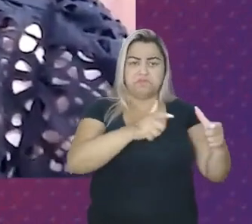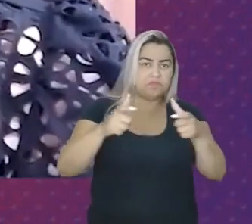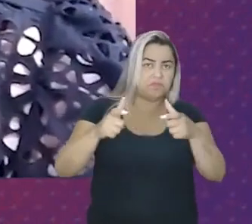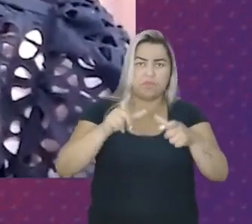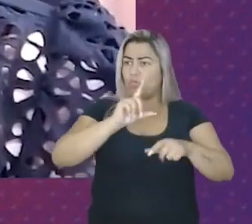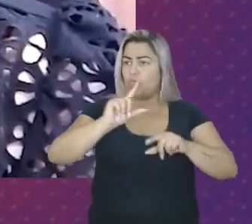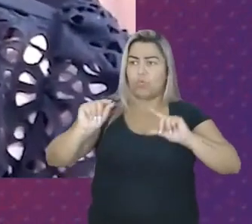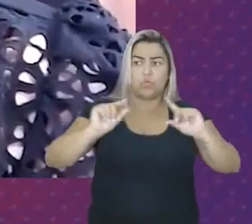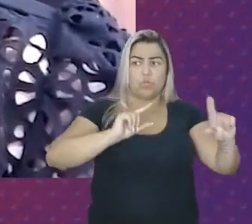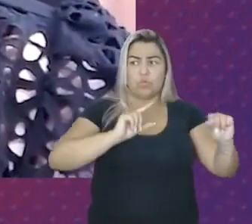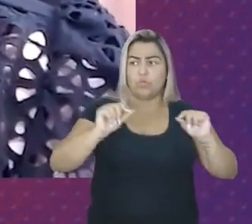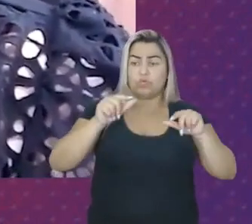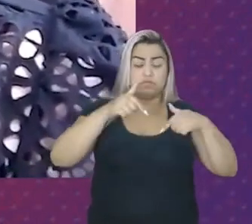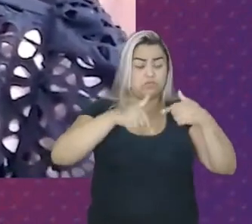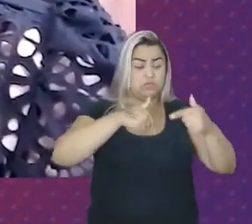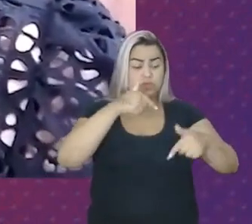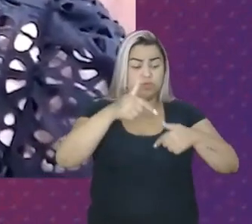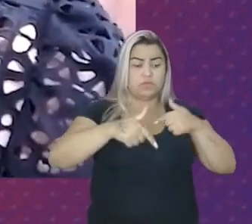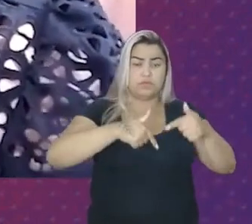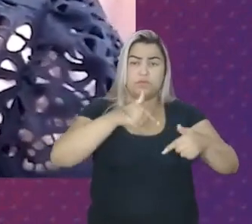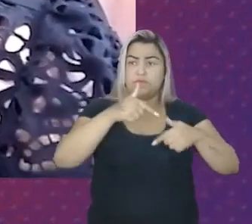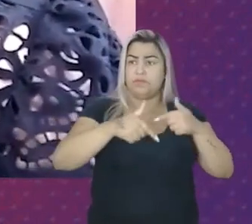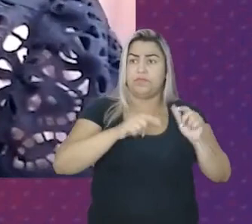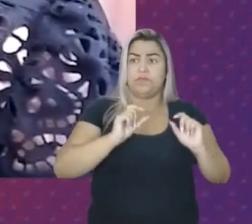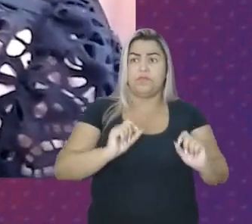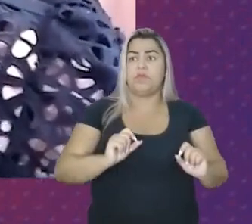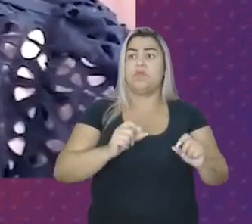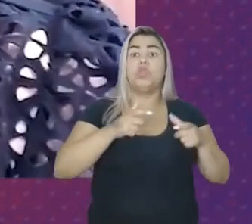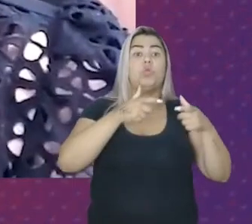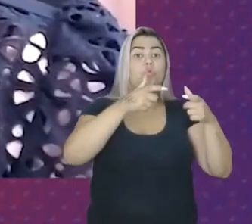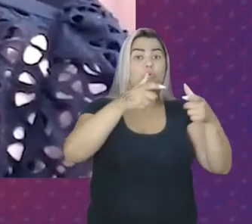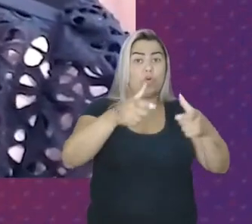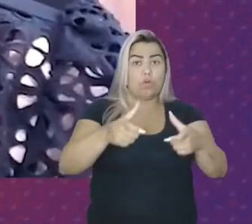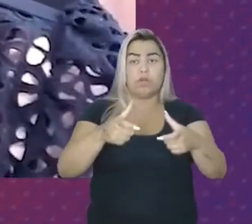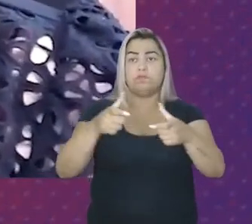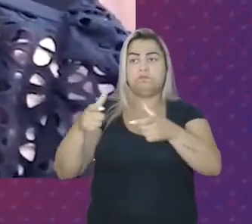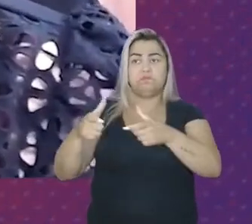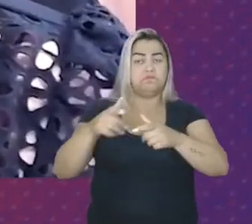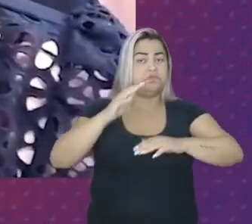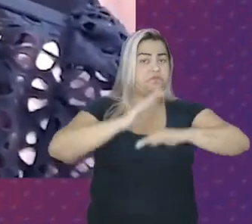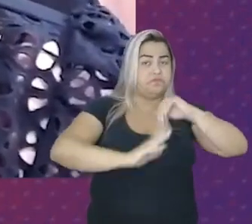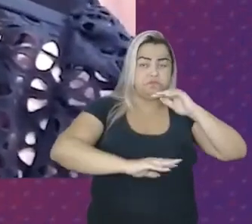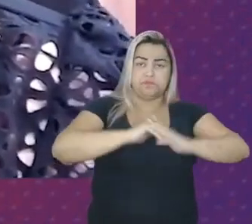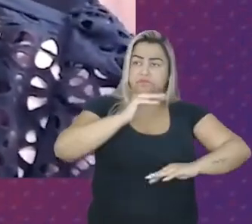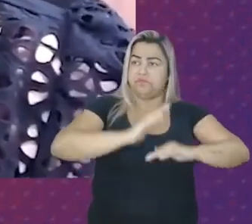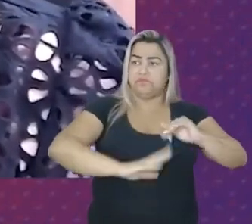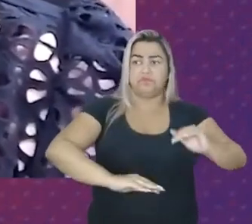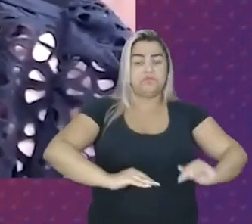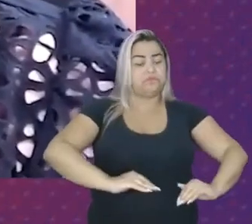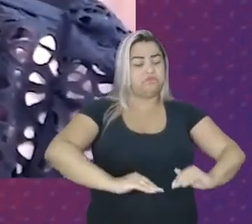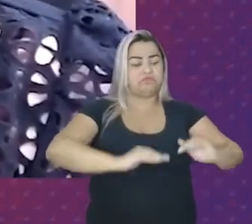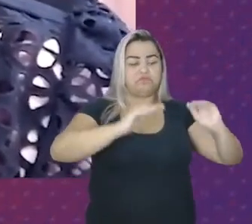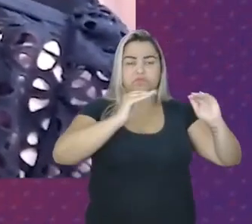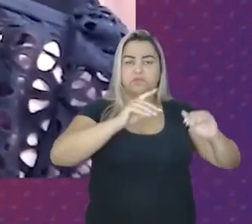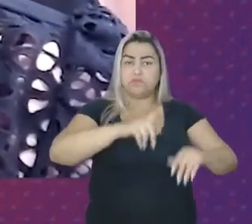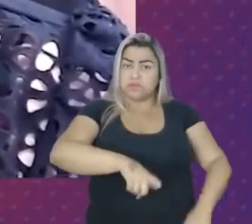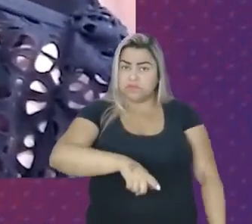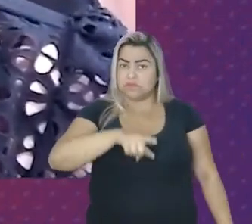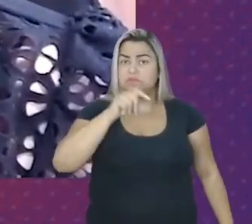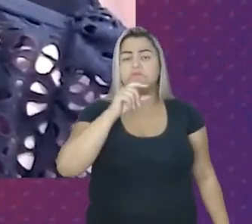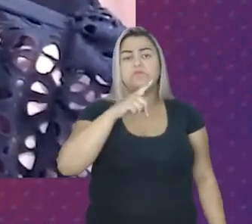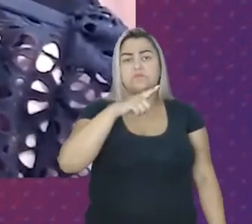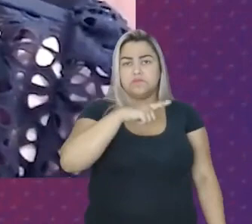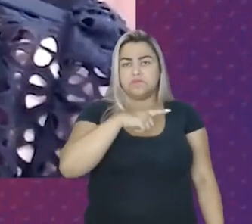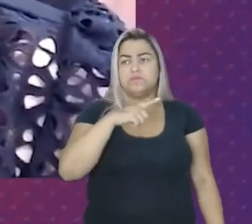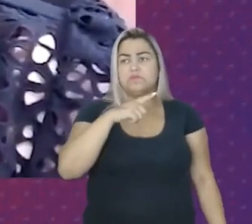espaço de trabalho, em qualquer nível de profissão. Essa escolha ela tem que ser